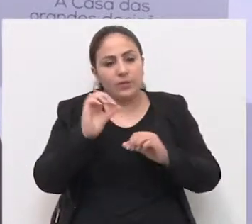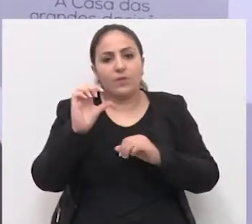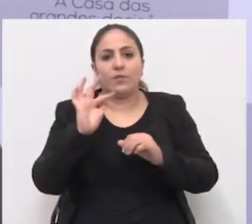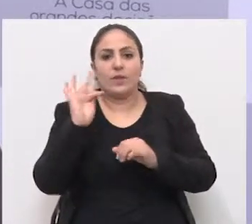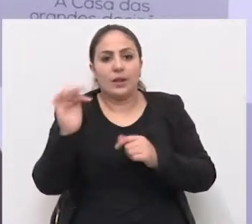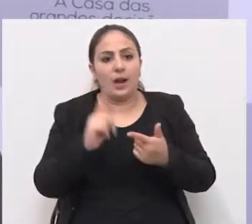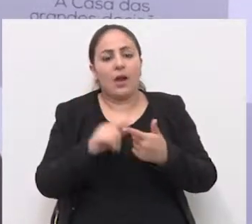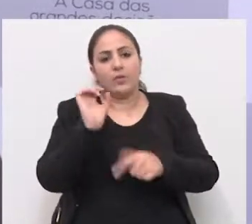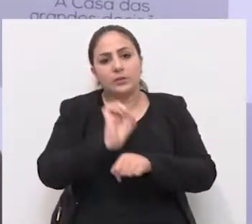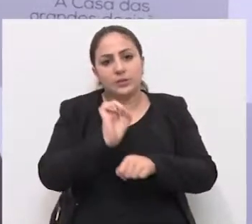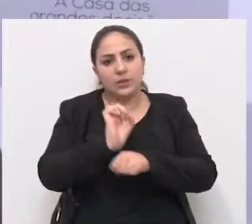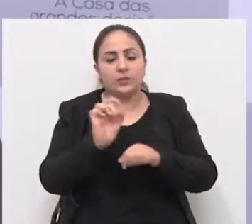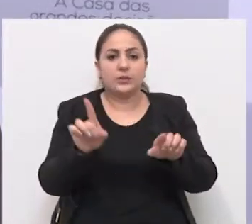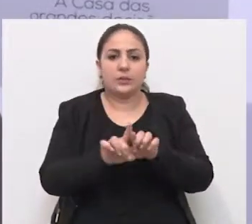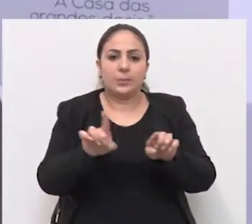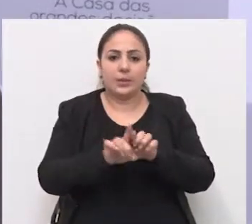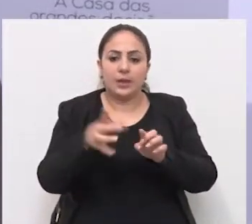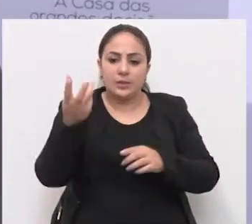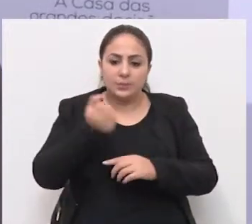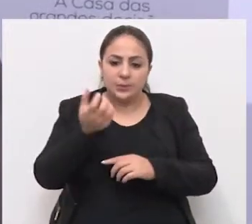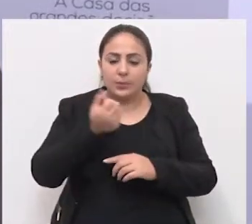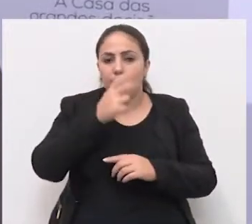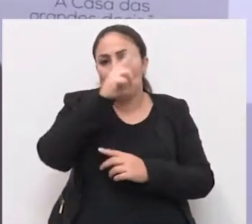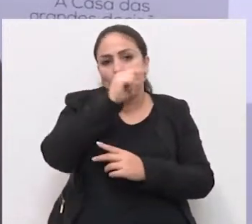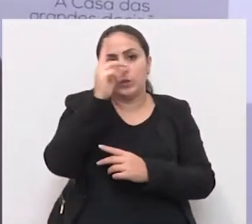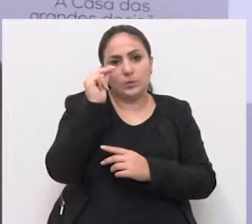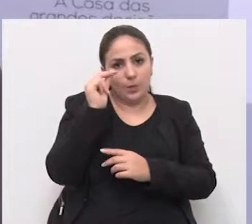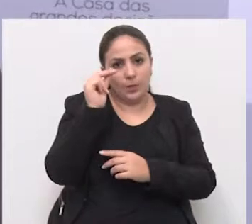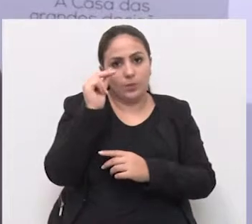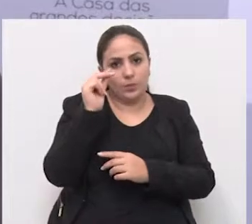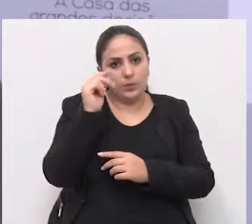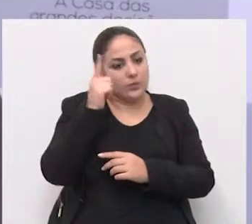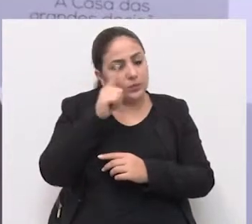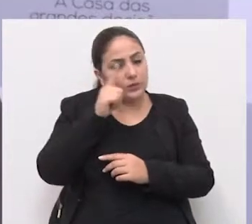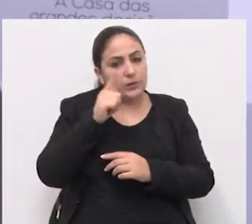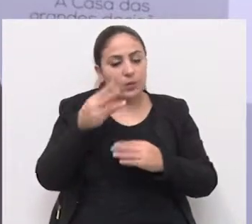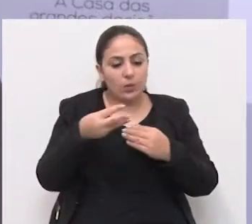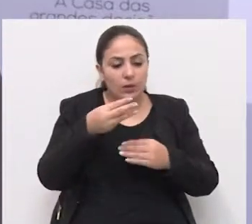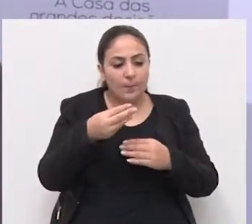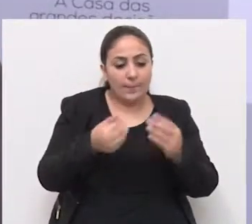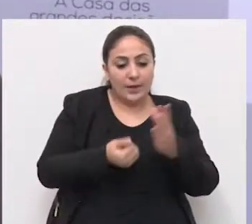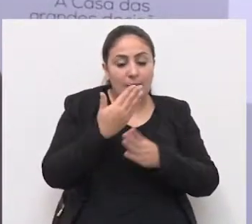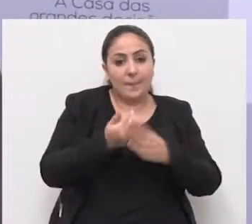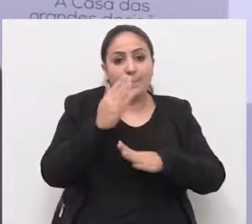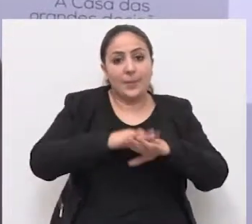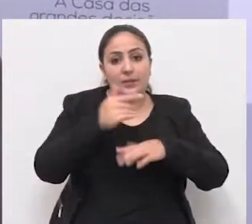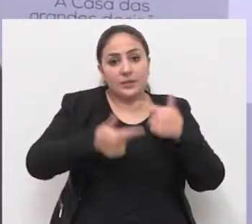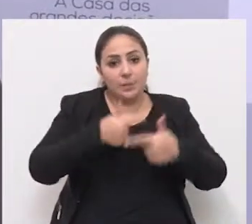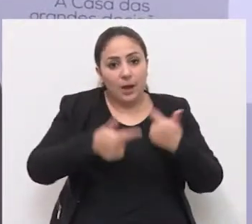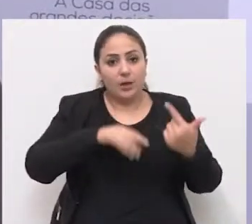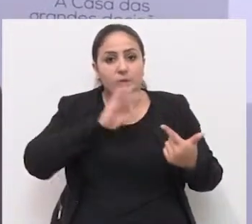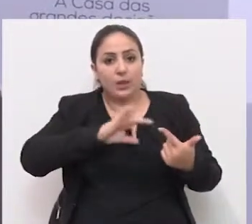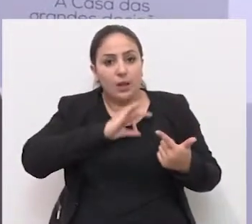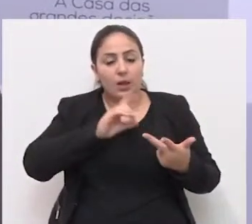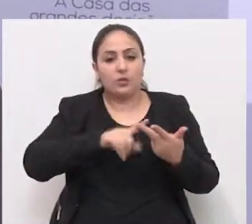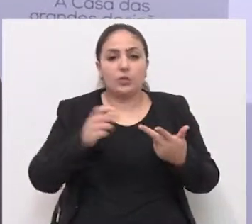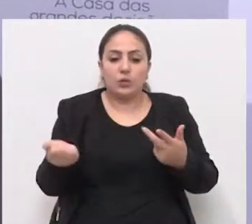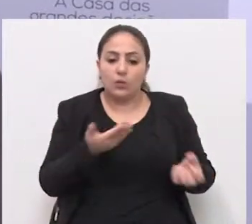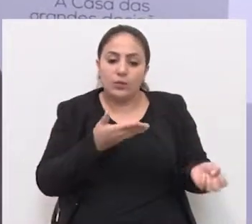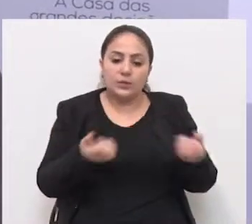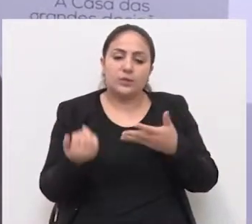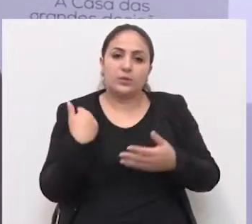transferências federais, nas transferências estaduais e na arrecadação municipal, com incremento de mais geração de emprego, de